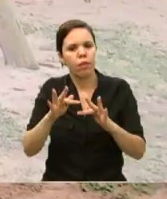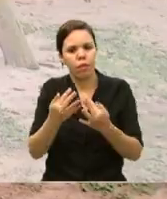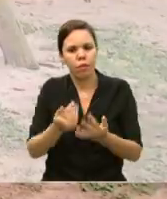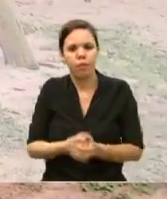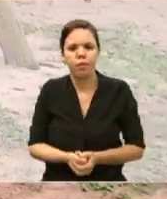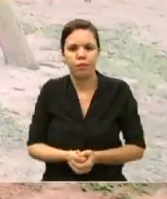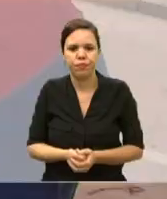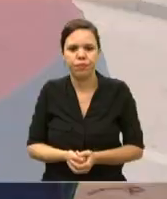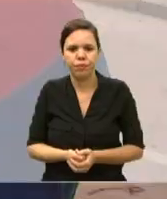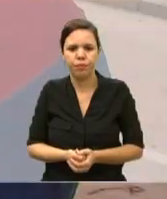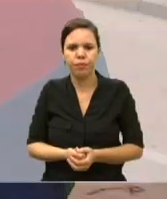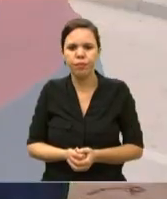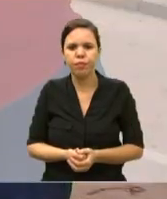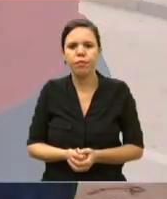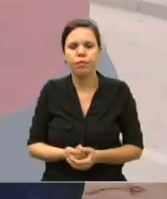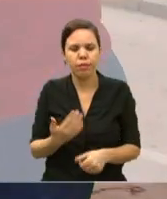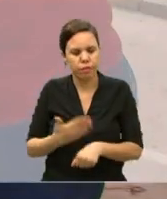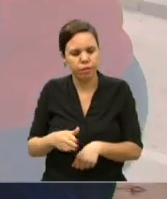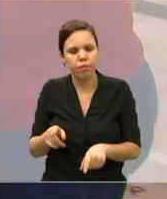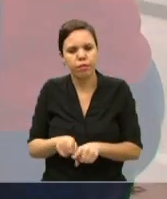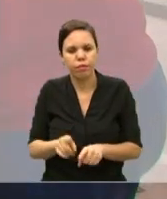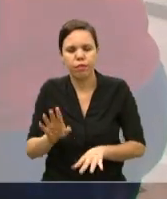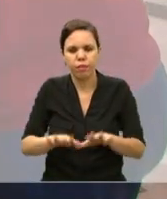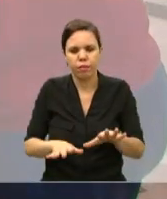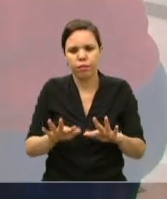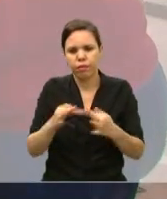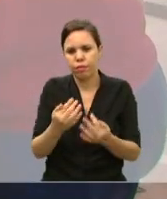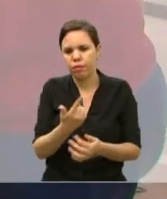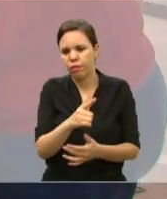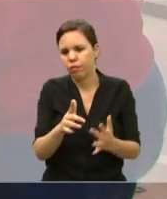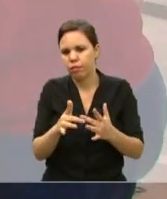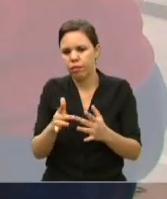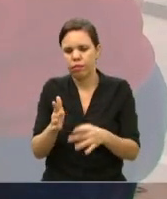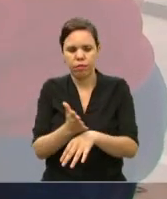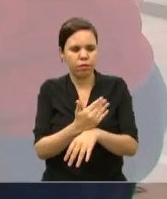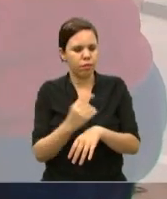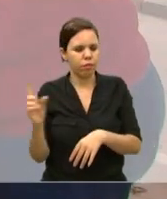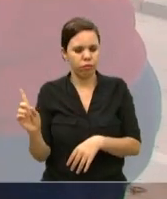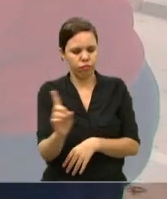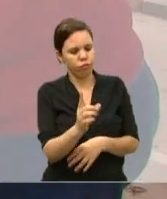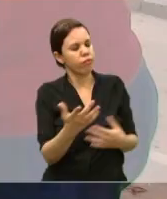Atualidade. É muito difícil, porque é uma metodologia que está indo na contramão